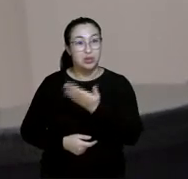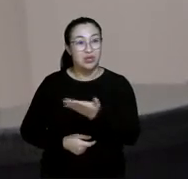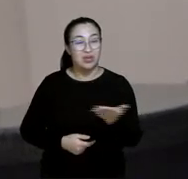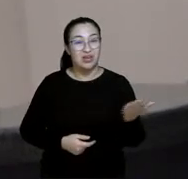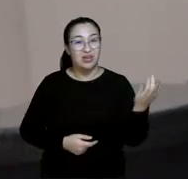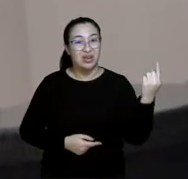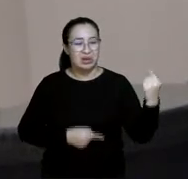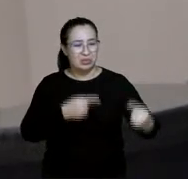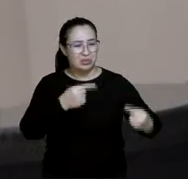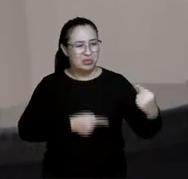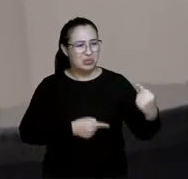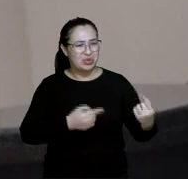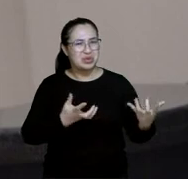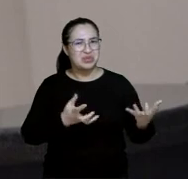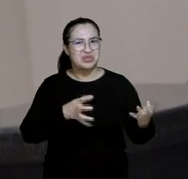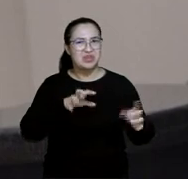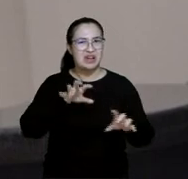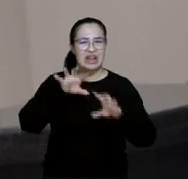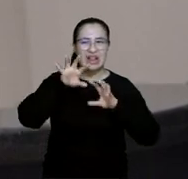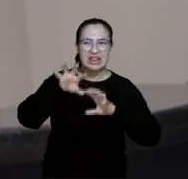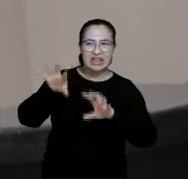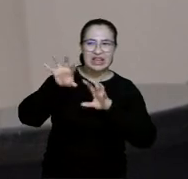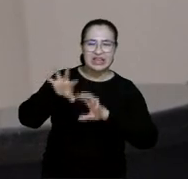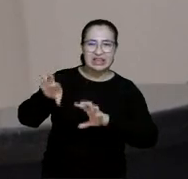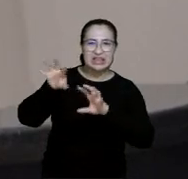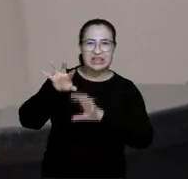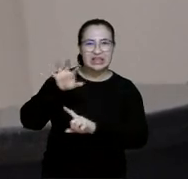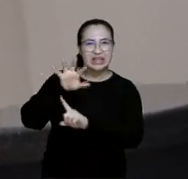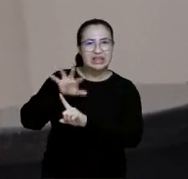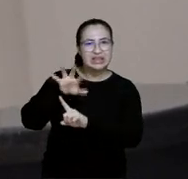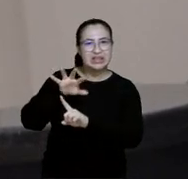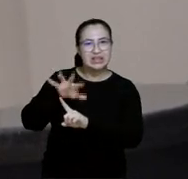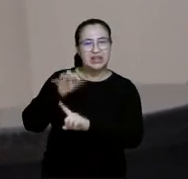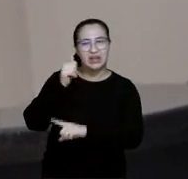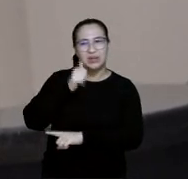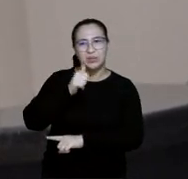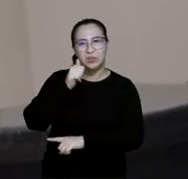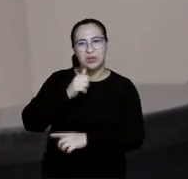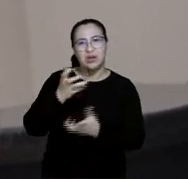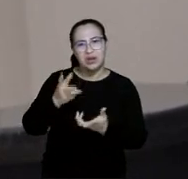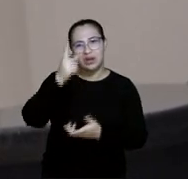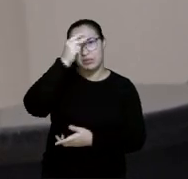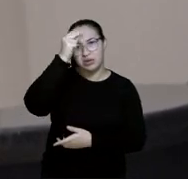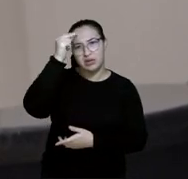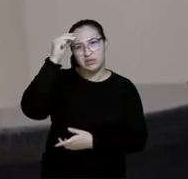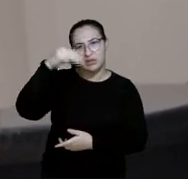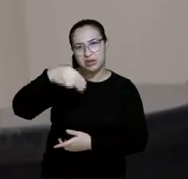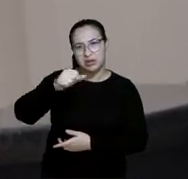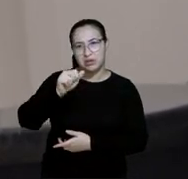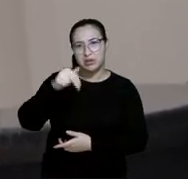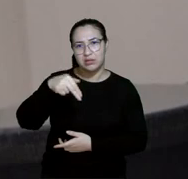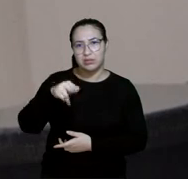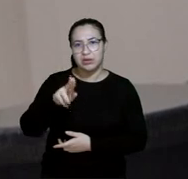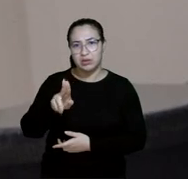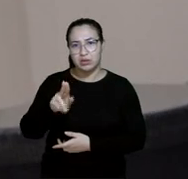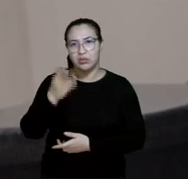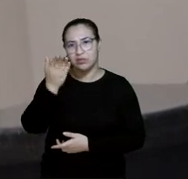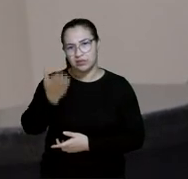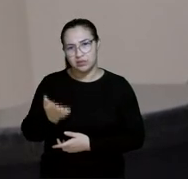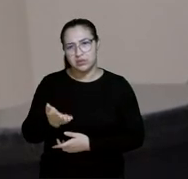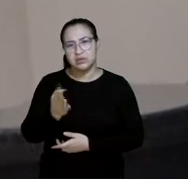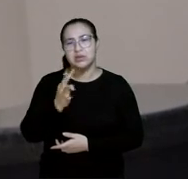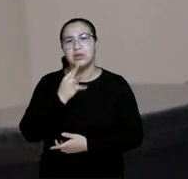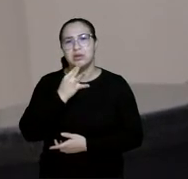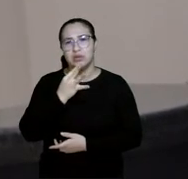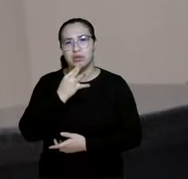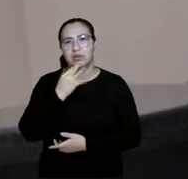tentam macular a imagem da nossa candidata a prefeita Manu, que todos aqui conhecem, o deputado Antídio de forma muito